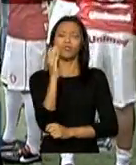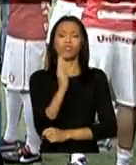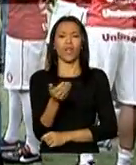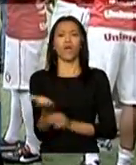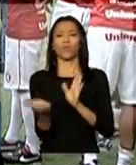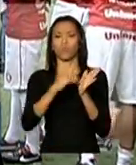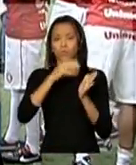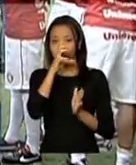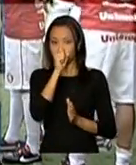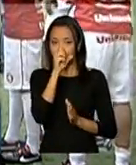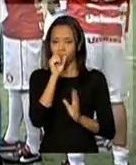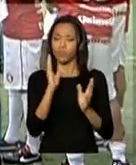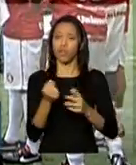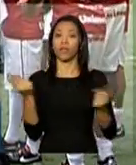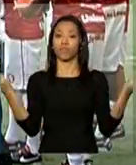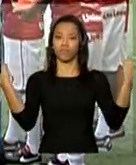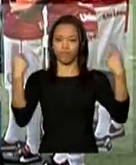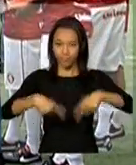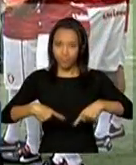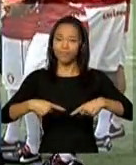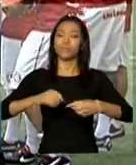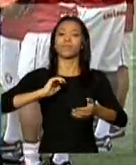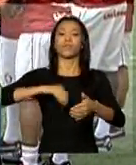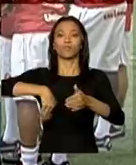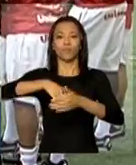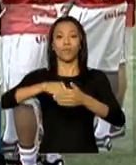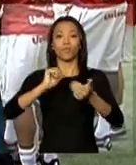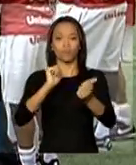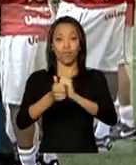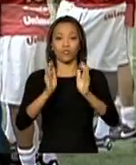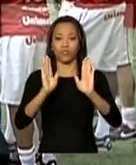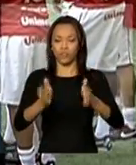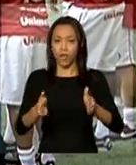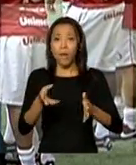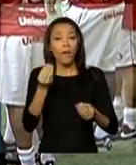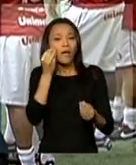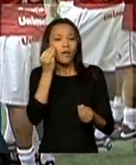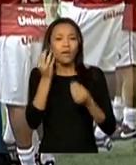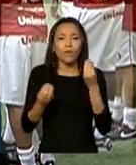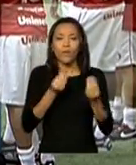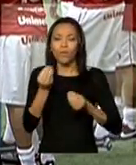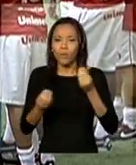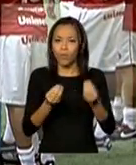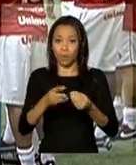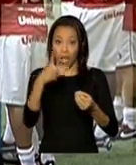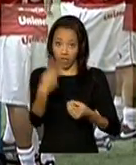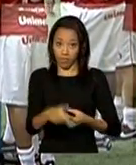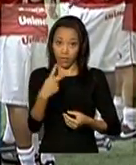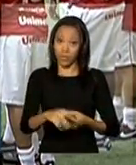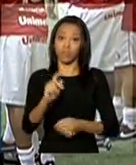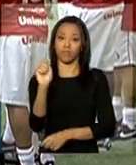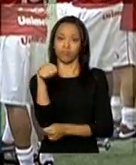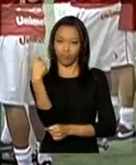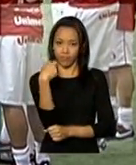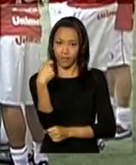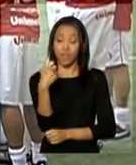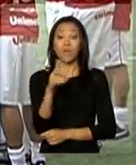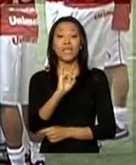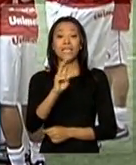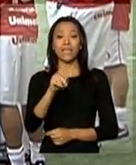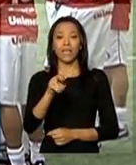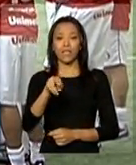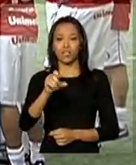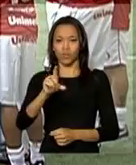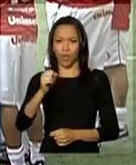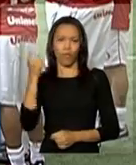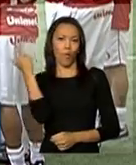teste aqui no estádio entre o Internacional, que é dono do Beira-Rio, e o Caxias por uma rodada do Campeonato Gaúcho. O Internacional ganhou a partida